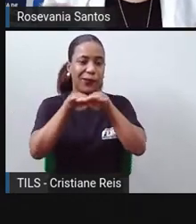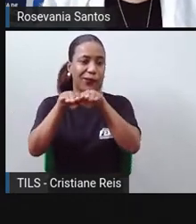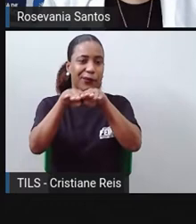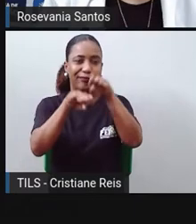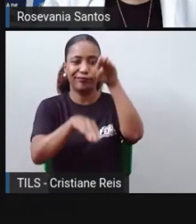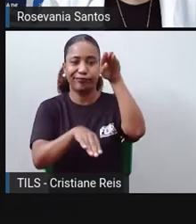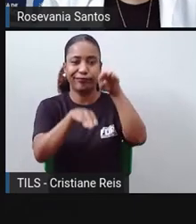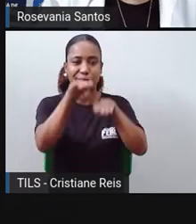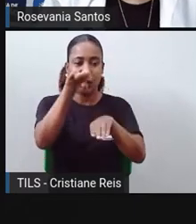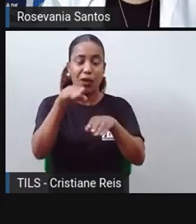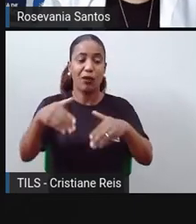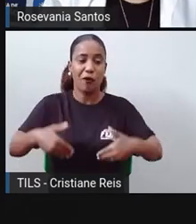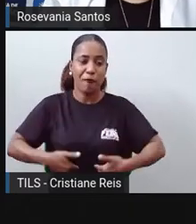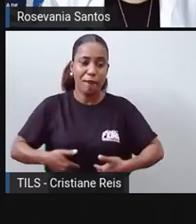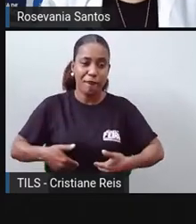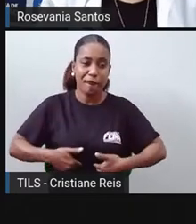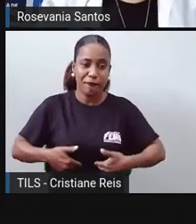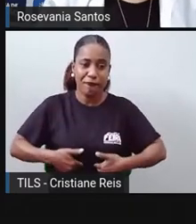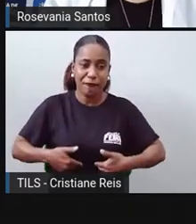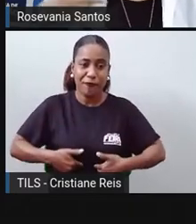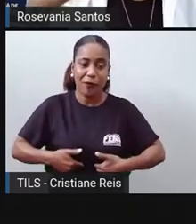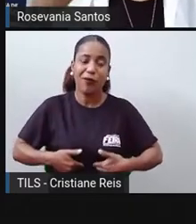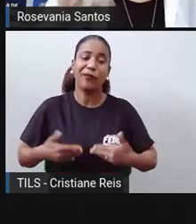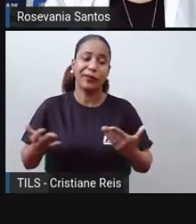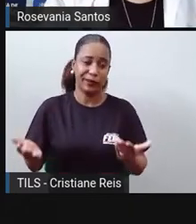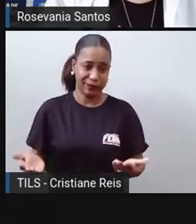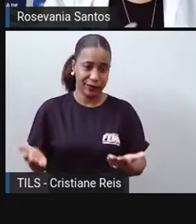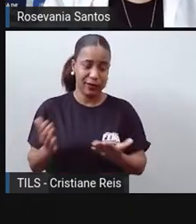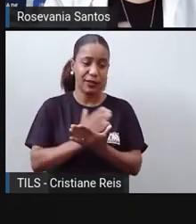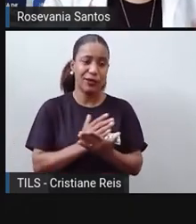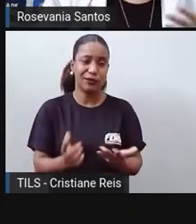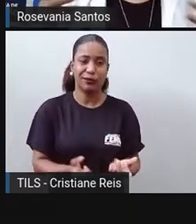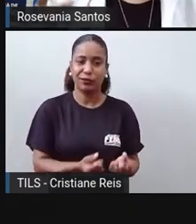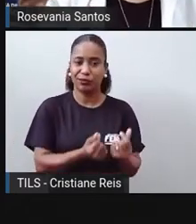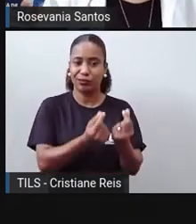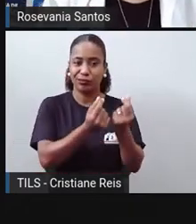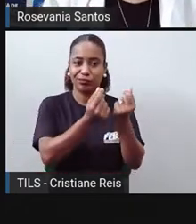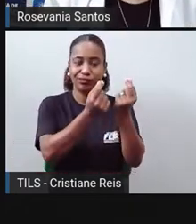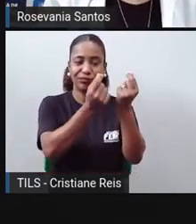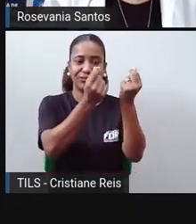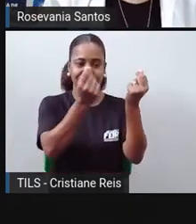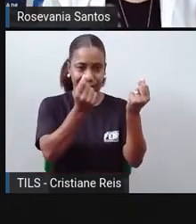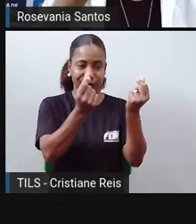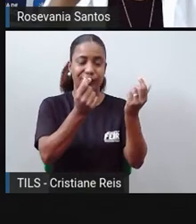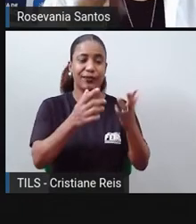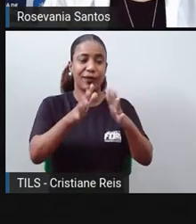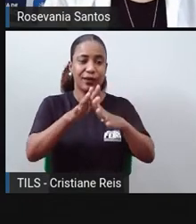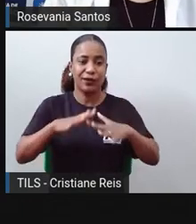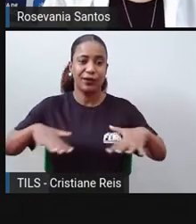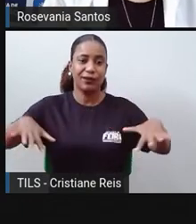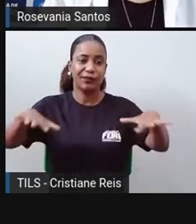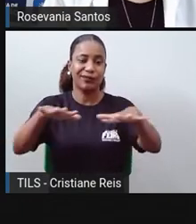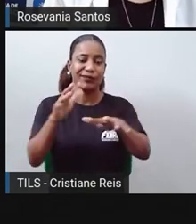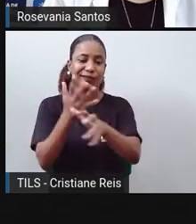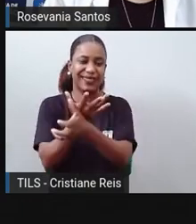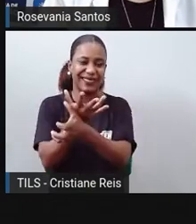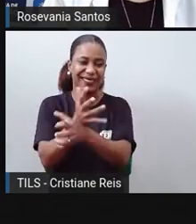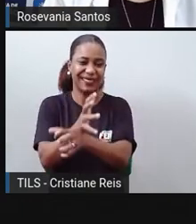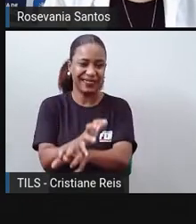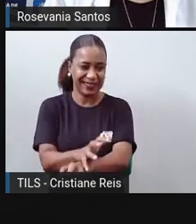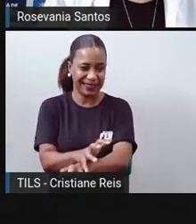seríssimas, muita gente vive também, né, na área de desertos, que já por si só, naturalmente, já é uma área de bastante